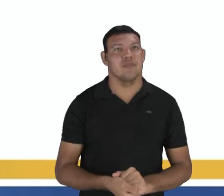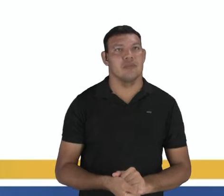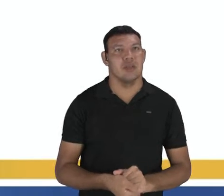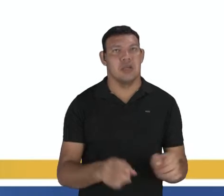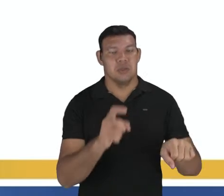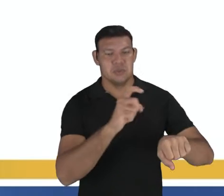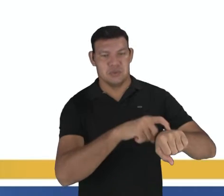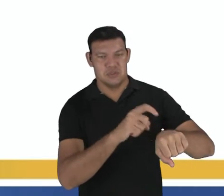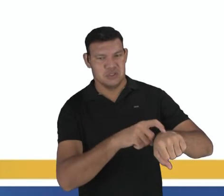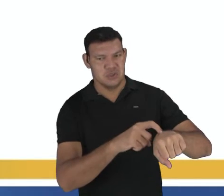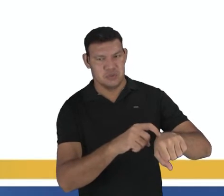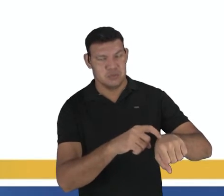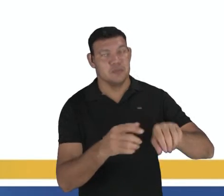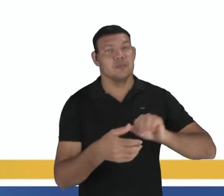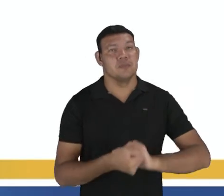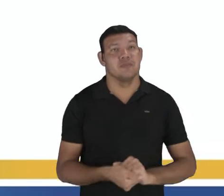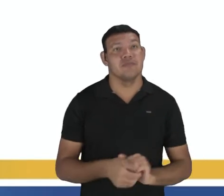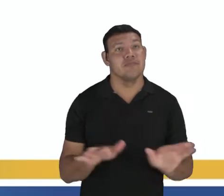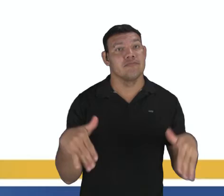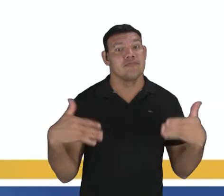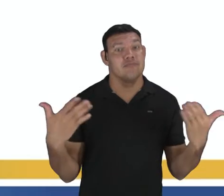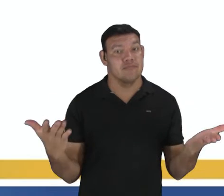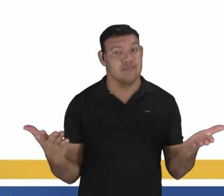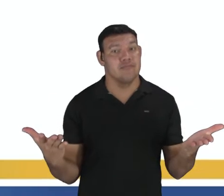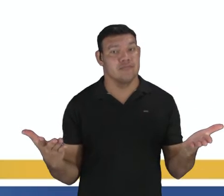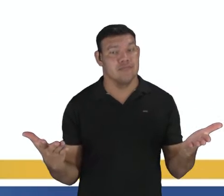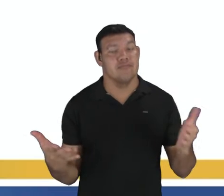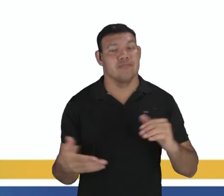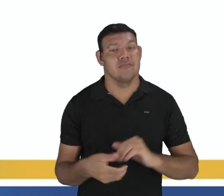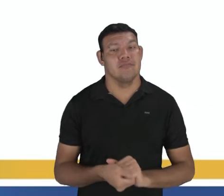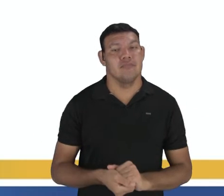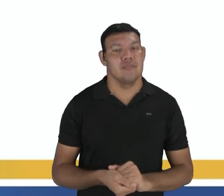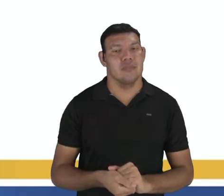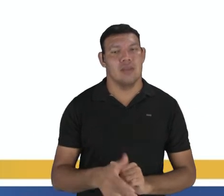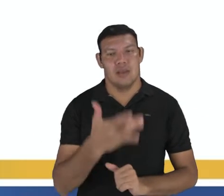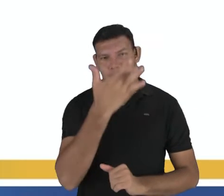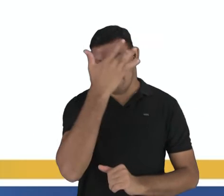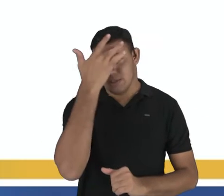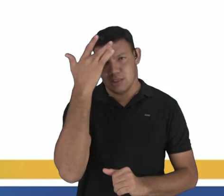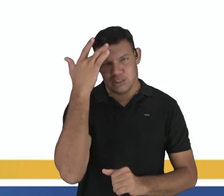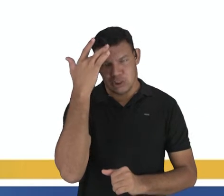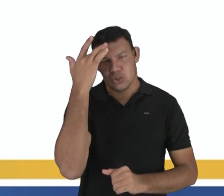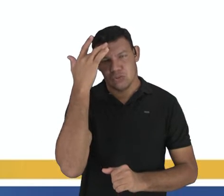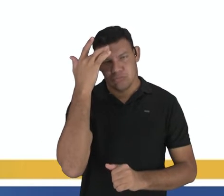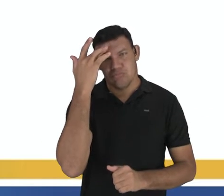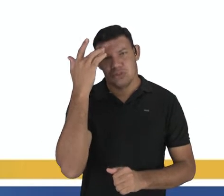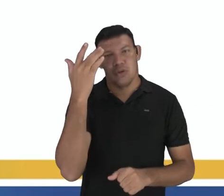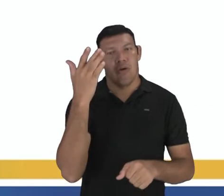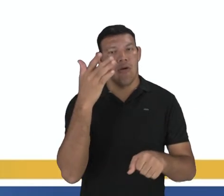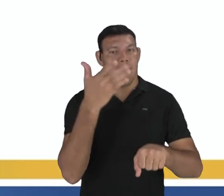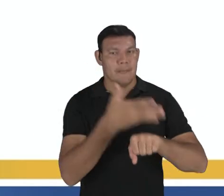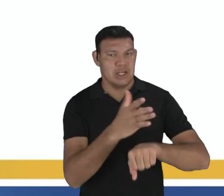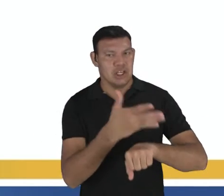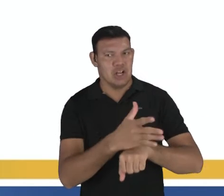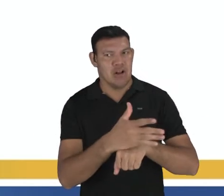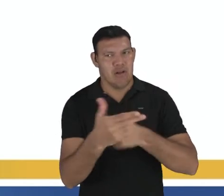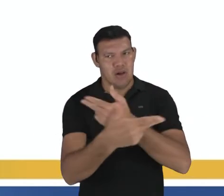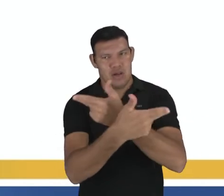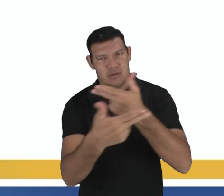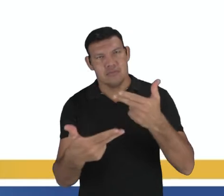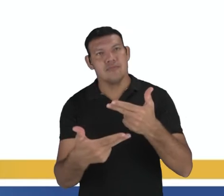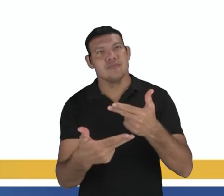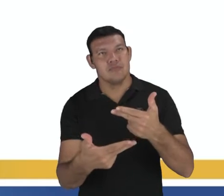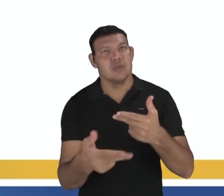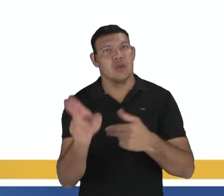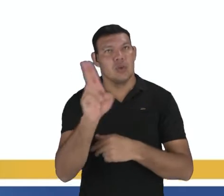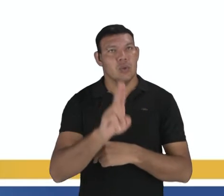quando. Ou seja, para perguntar se alguém já fez algo, você vai usar o have you.